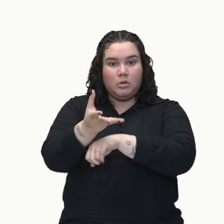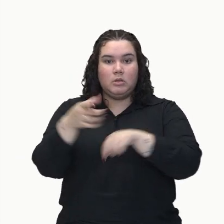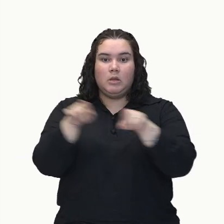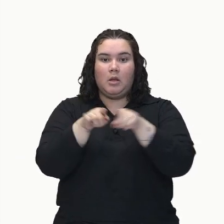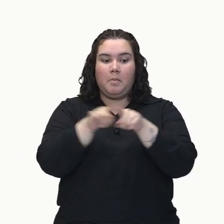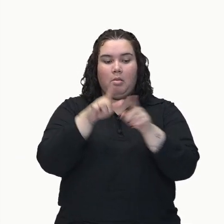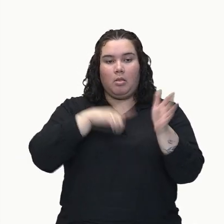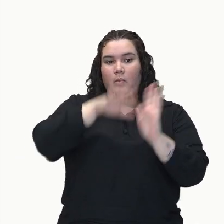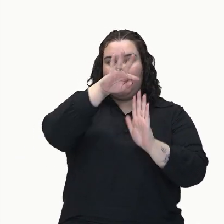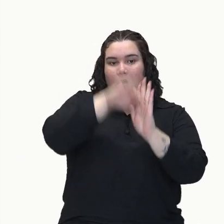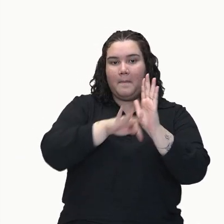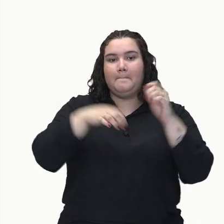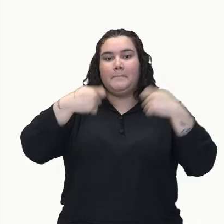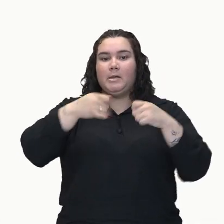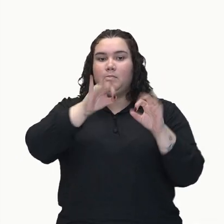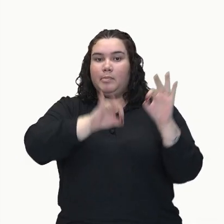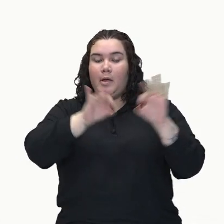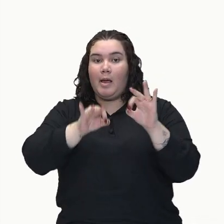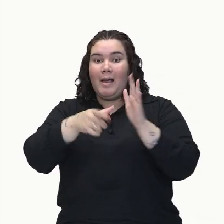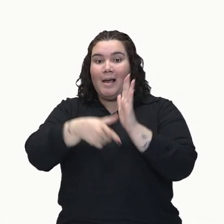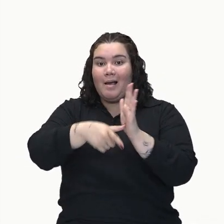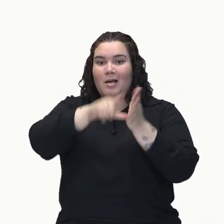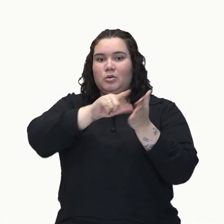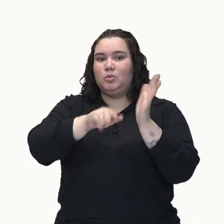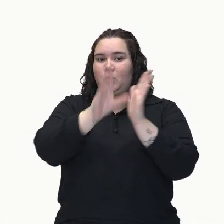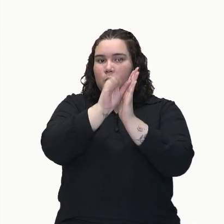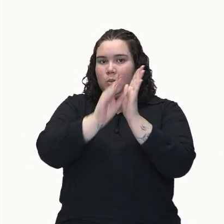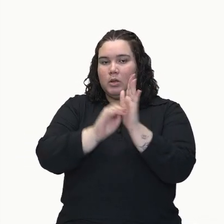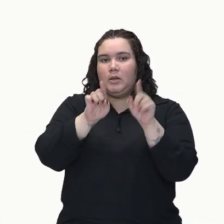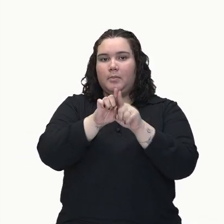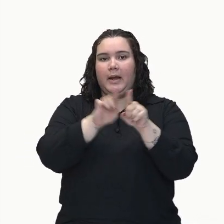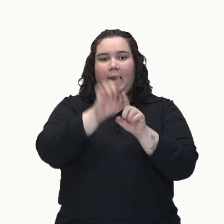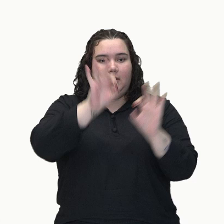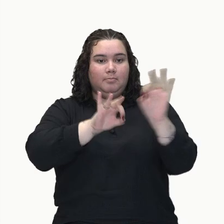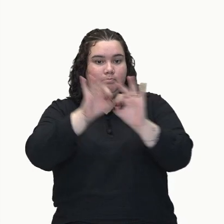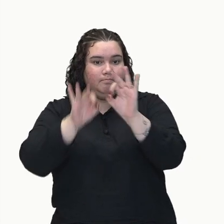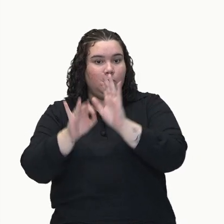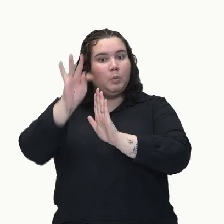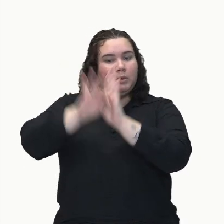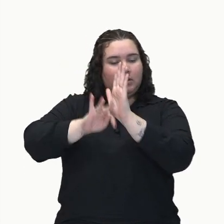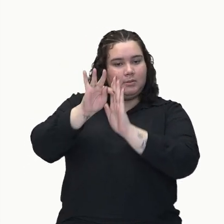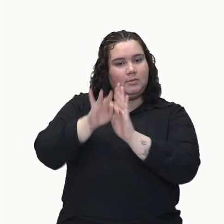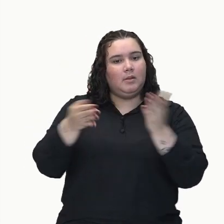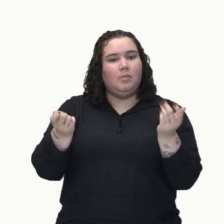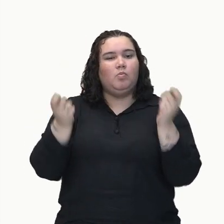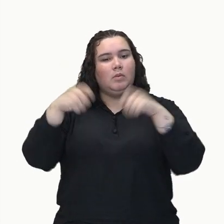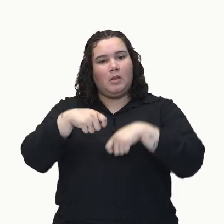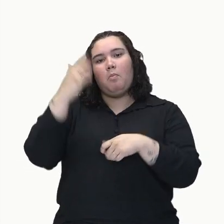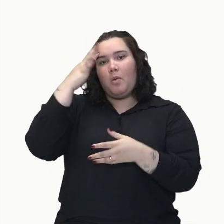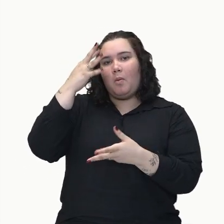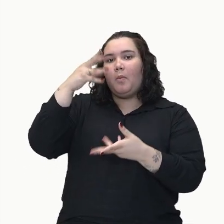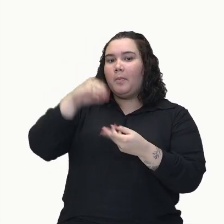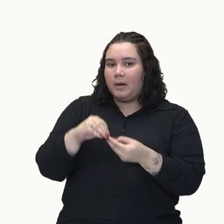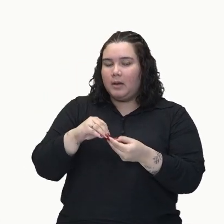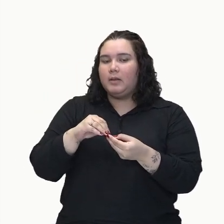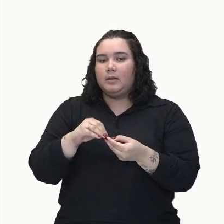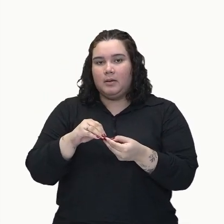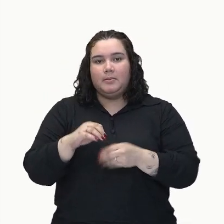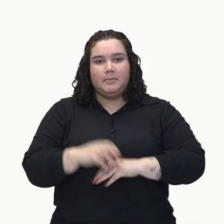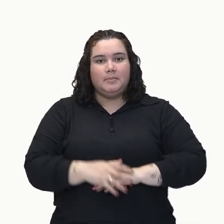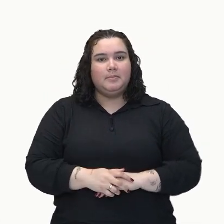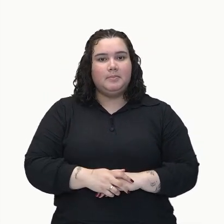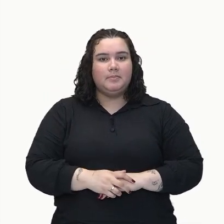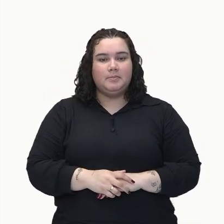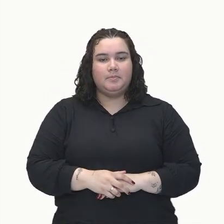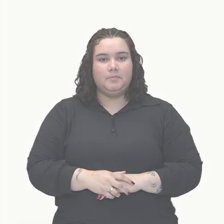publicadas por escrito exigem uma preparação prévia do conteúdo. Isso faz todo sentido no formato, né, em que você cria ali uma espécie de